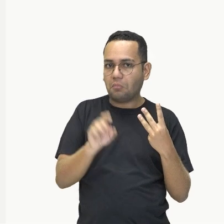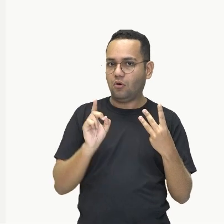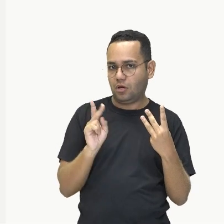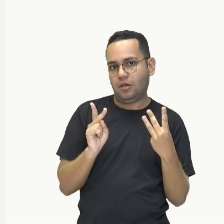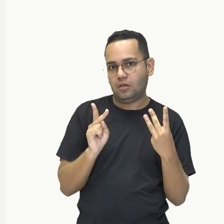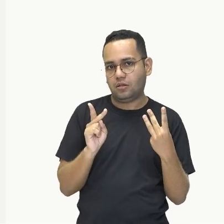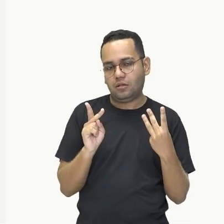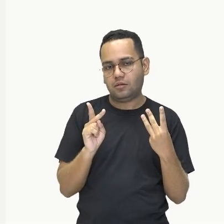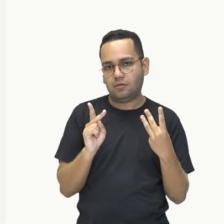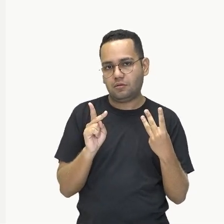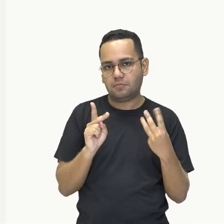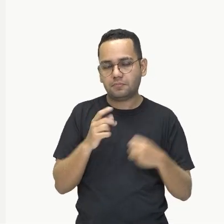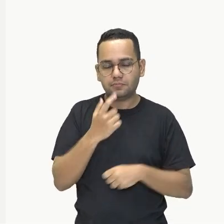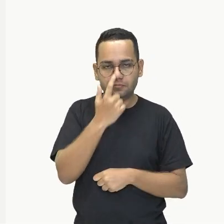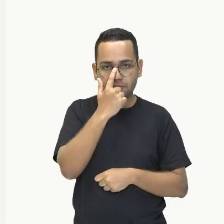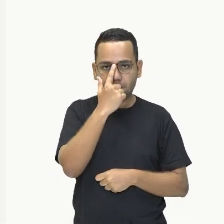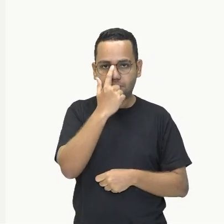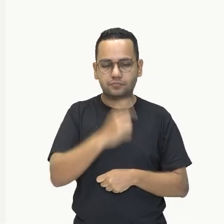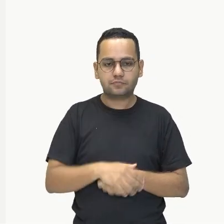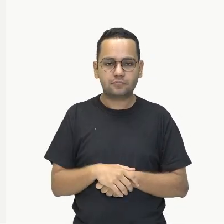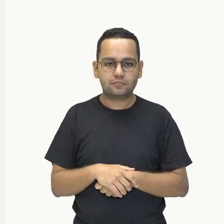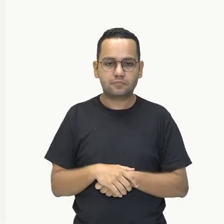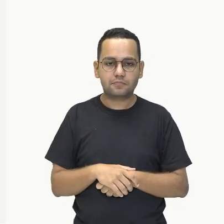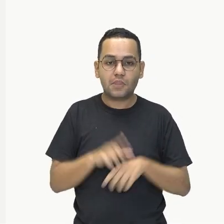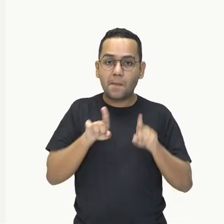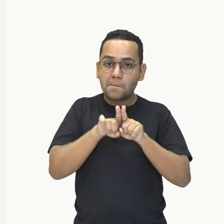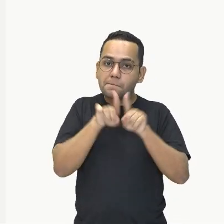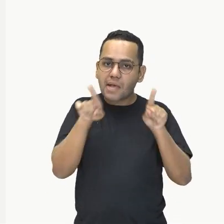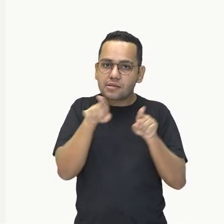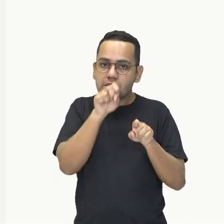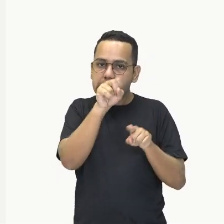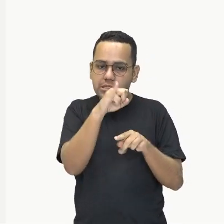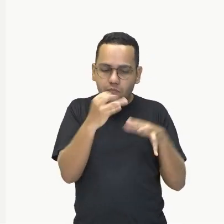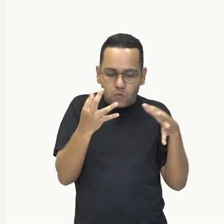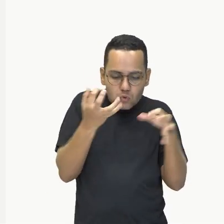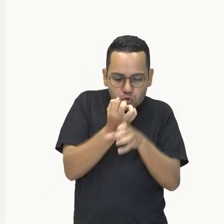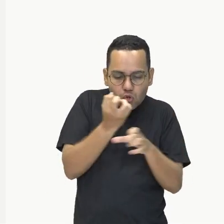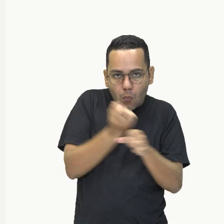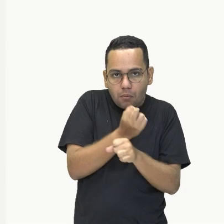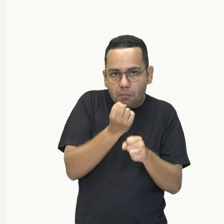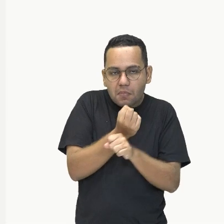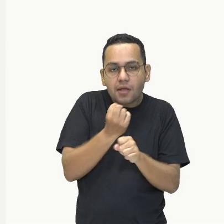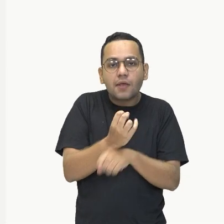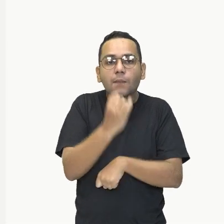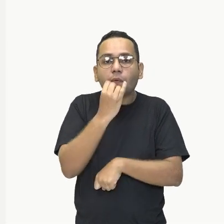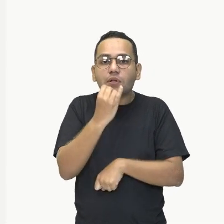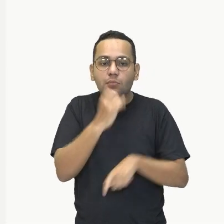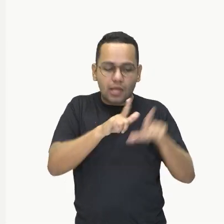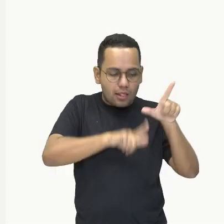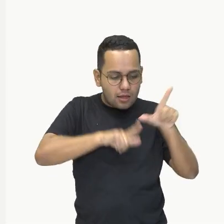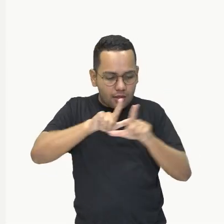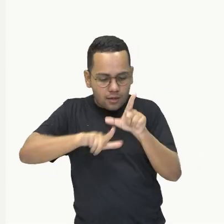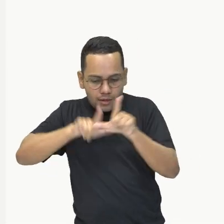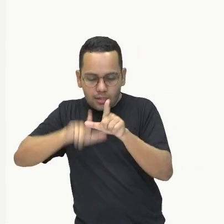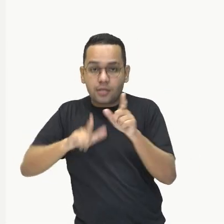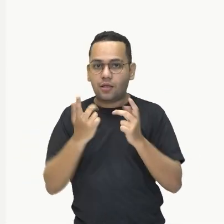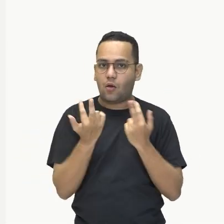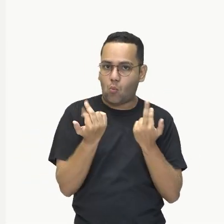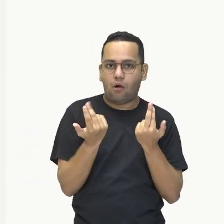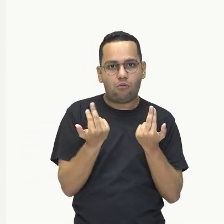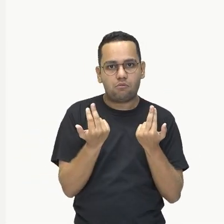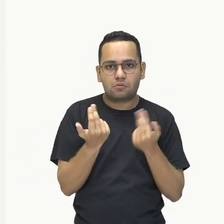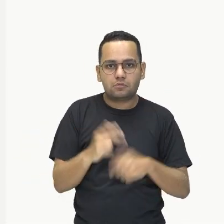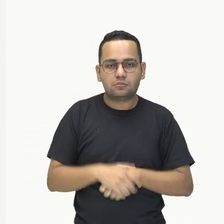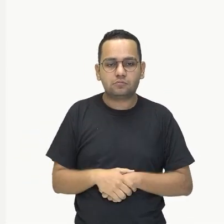aqui, sim. Porém, ó, eu tenho termos semelhantes. Então, eu tenho o